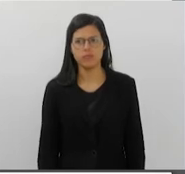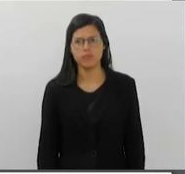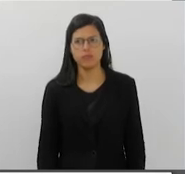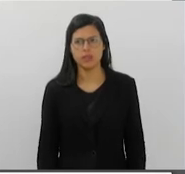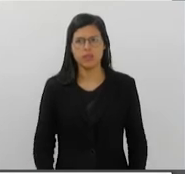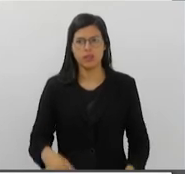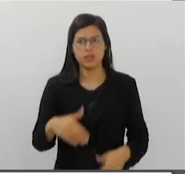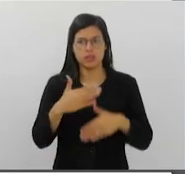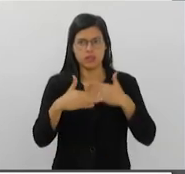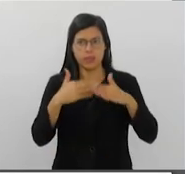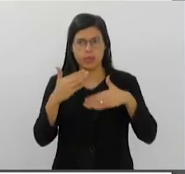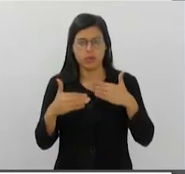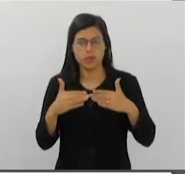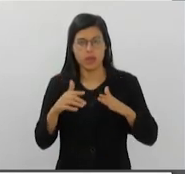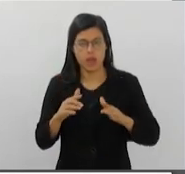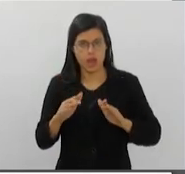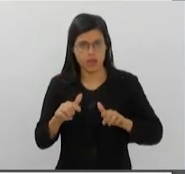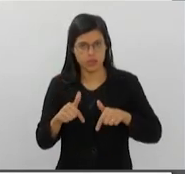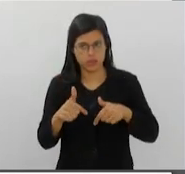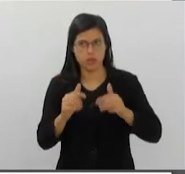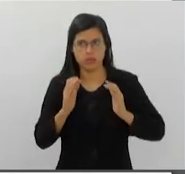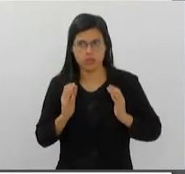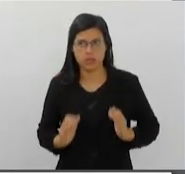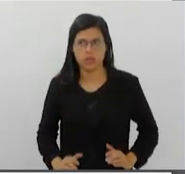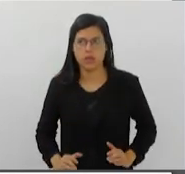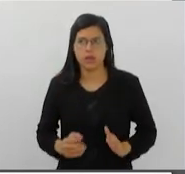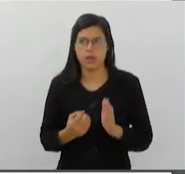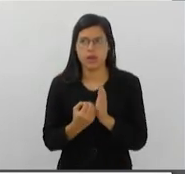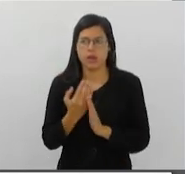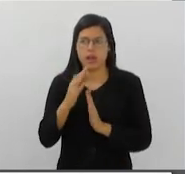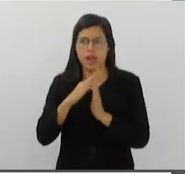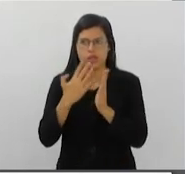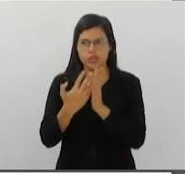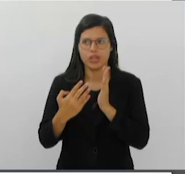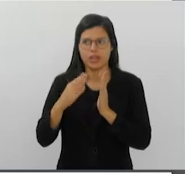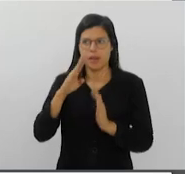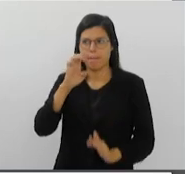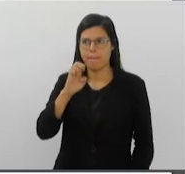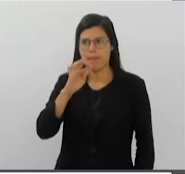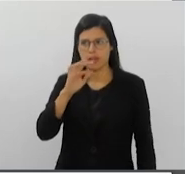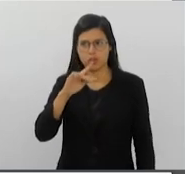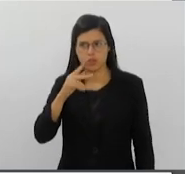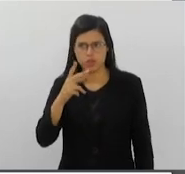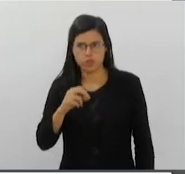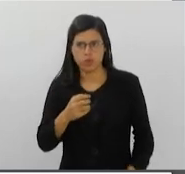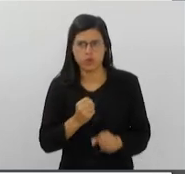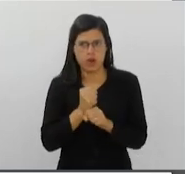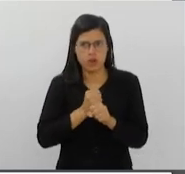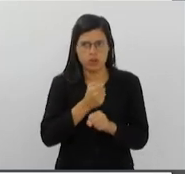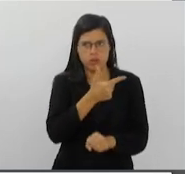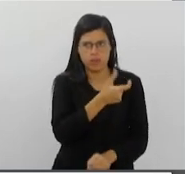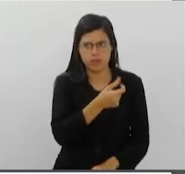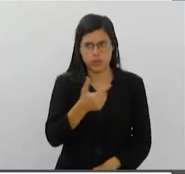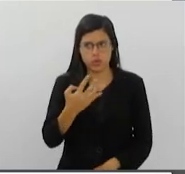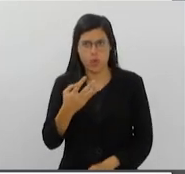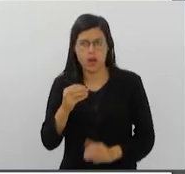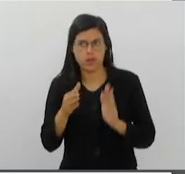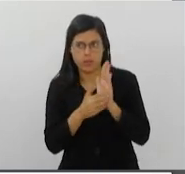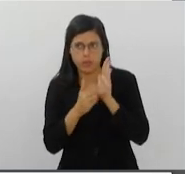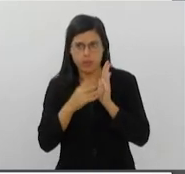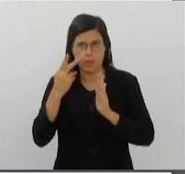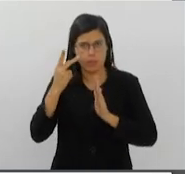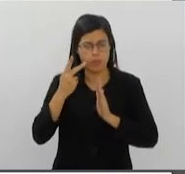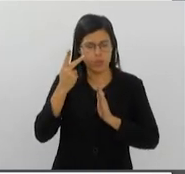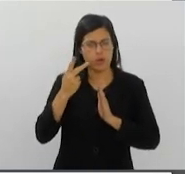Dentro desse processo, a Ação da Cidadania lança a Agenda Betinho 2020, com 40 propostas e políticas públicas de